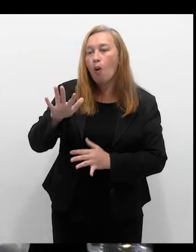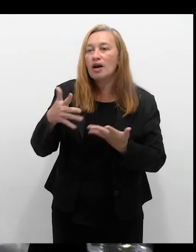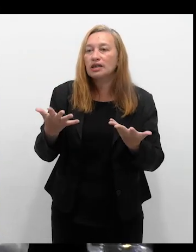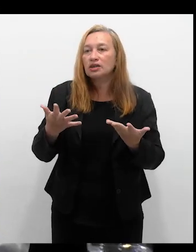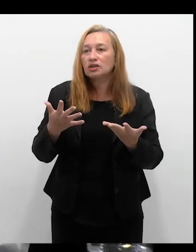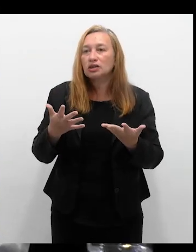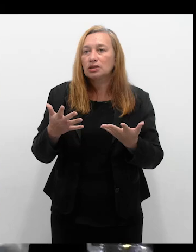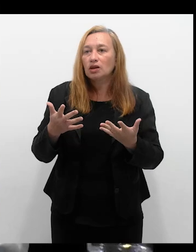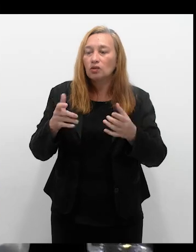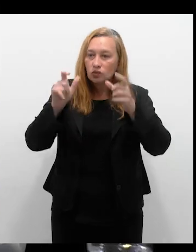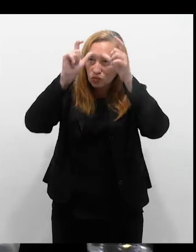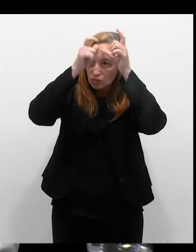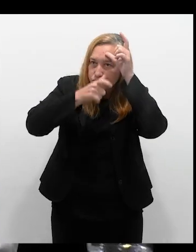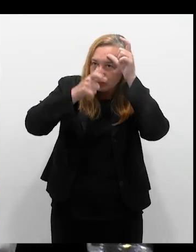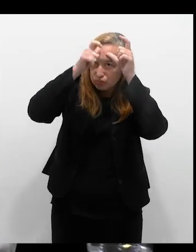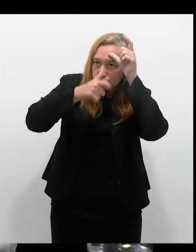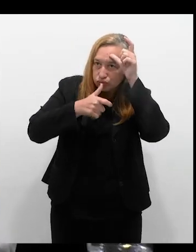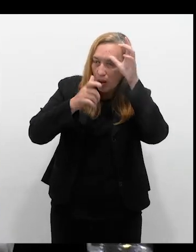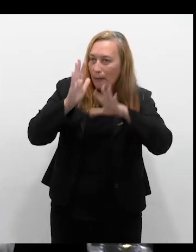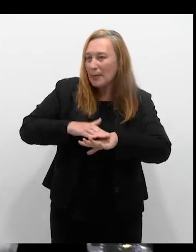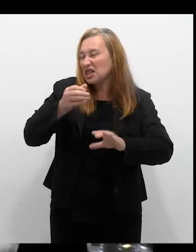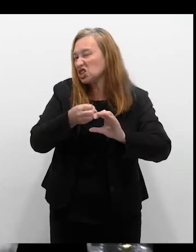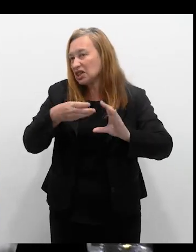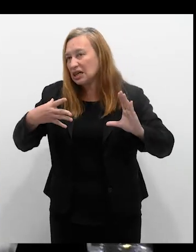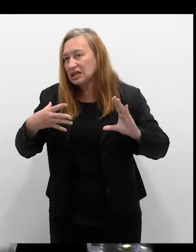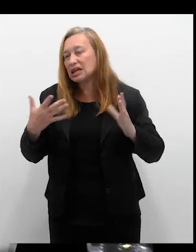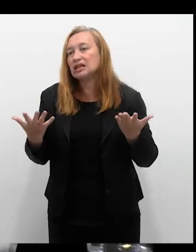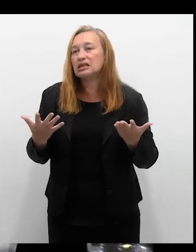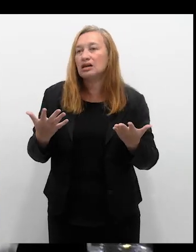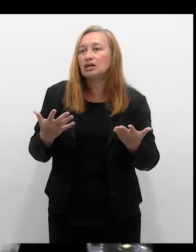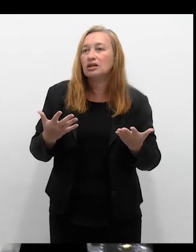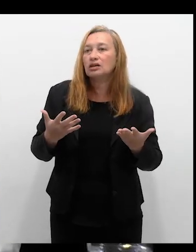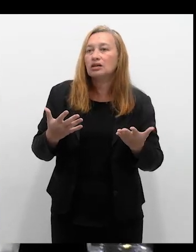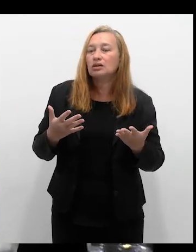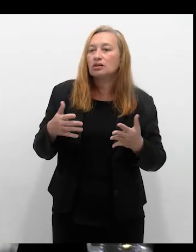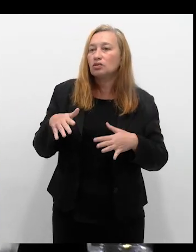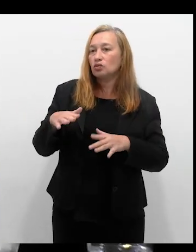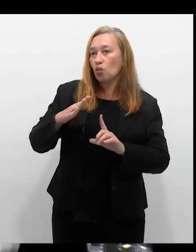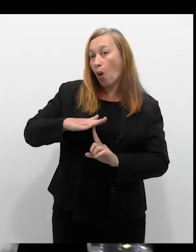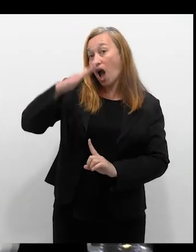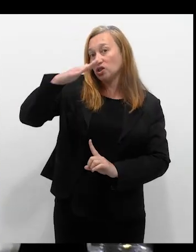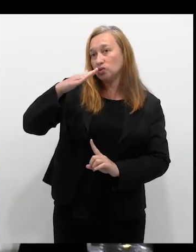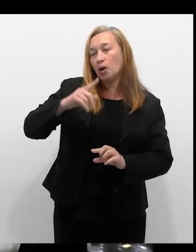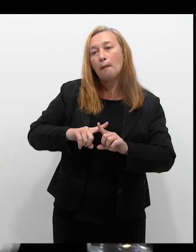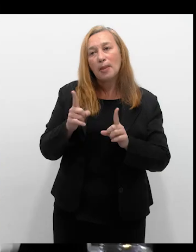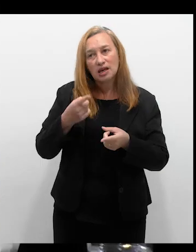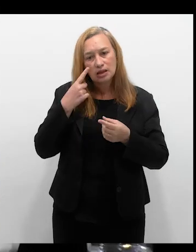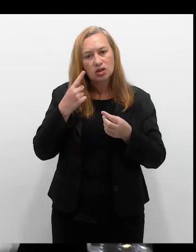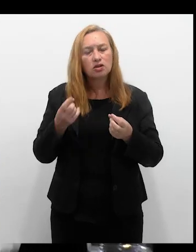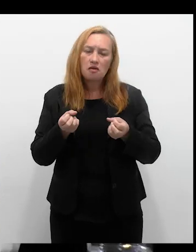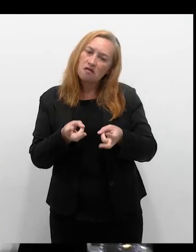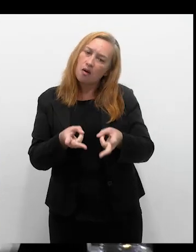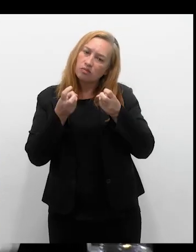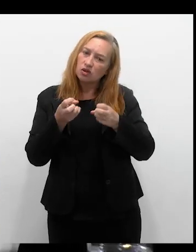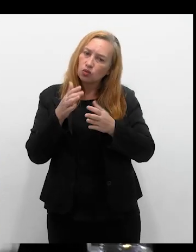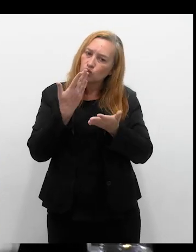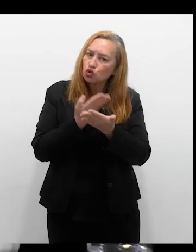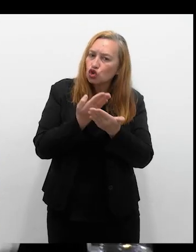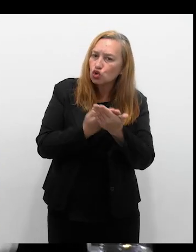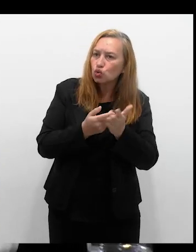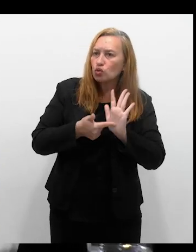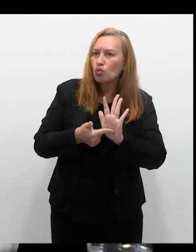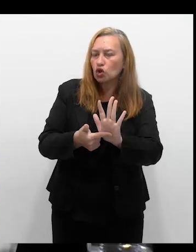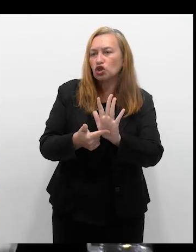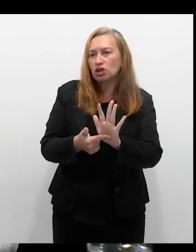considerados distúrbios mais caracterizados na população adulta, tá? Mas a gente já tem alguns estudos